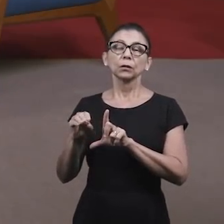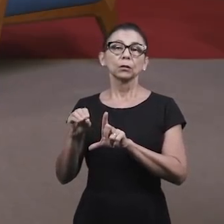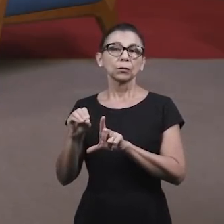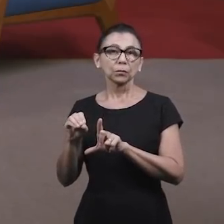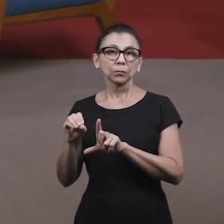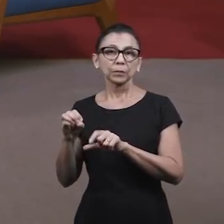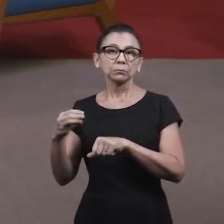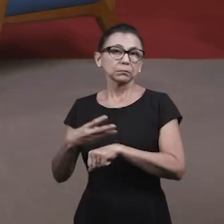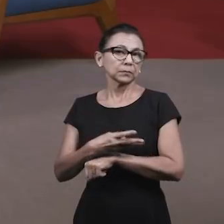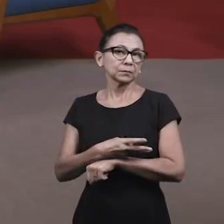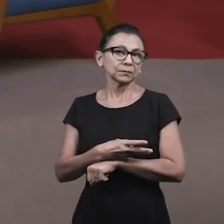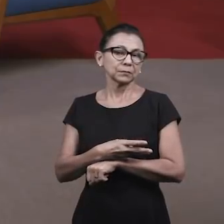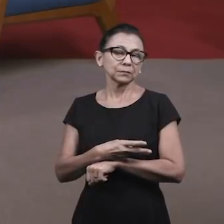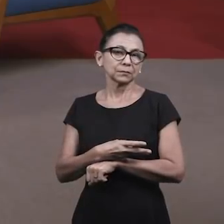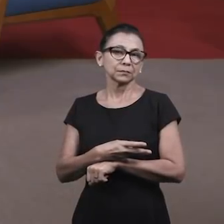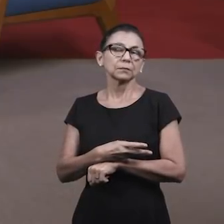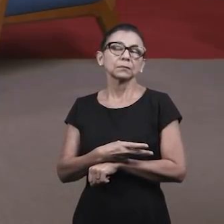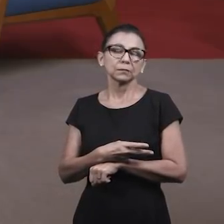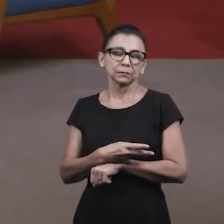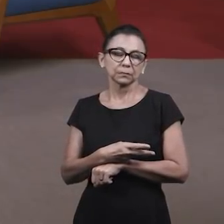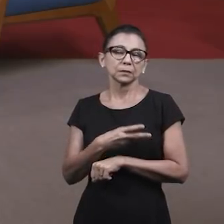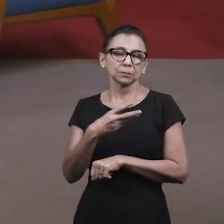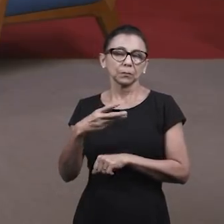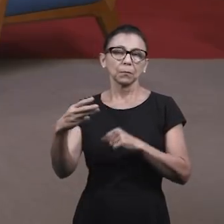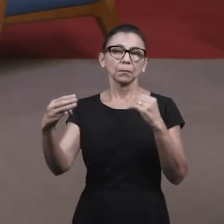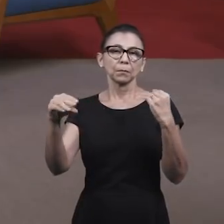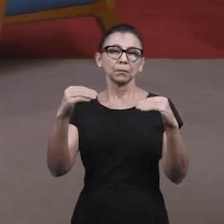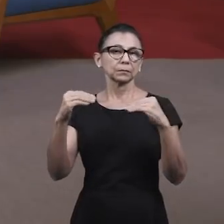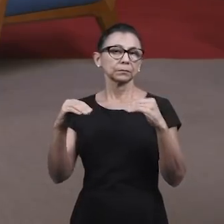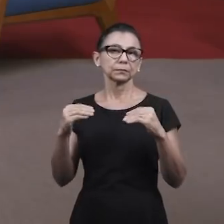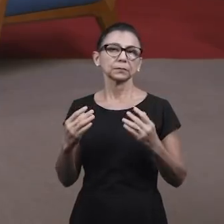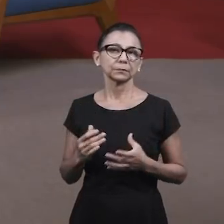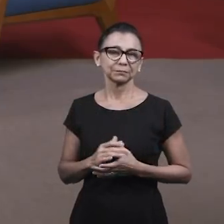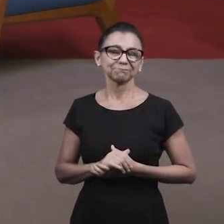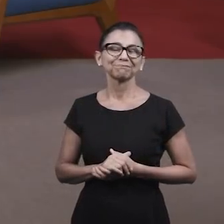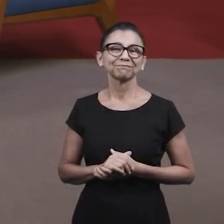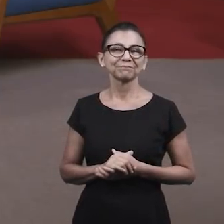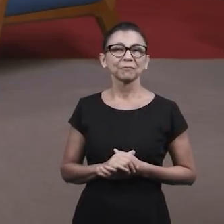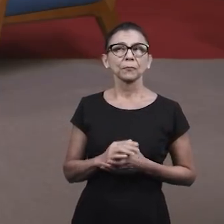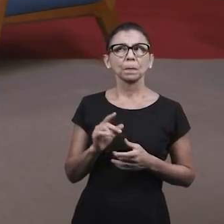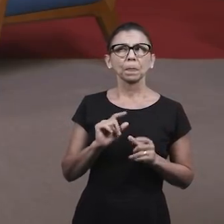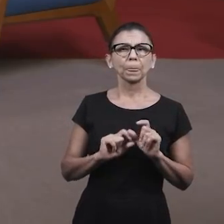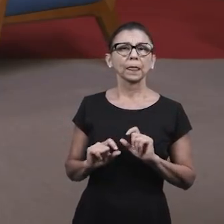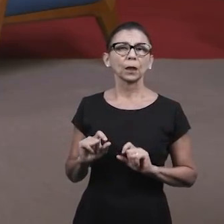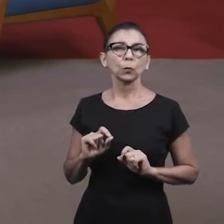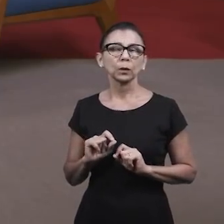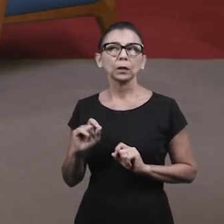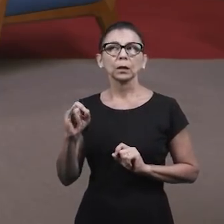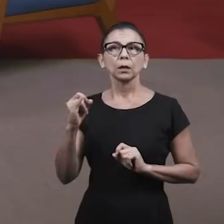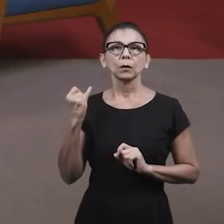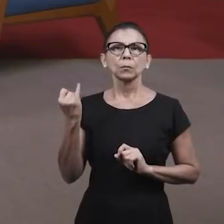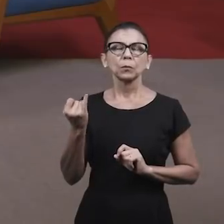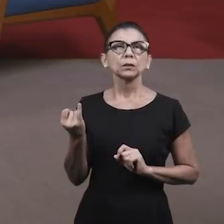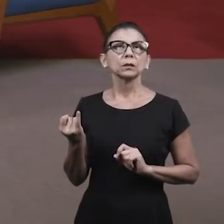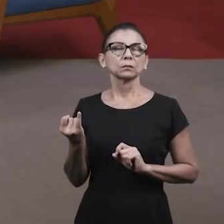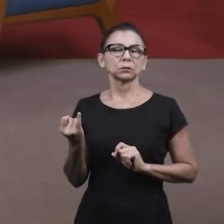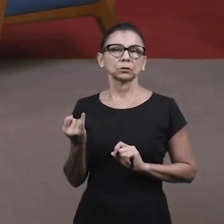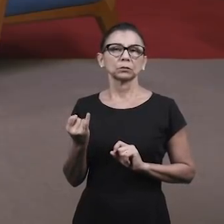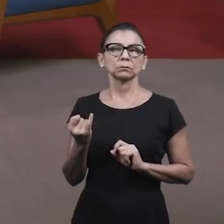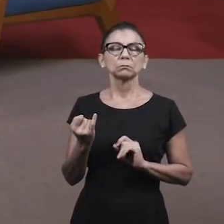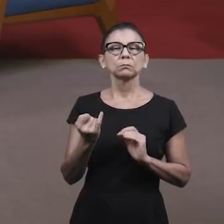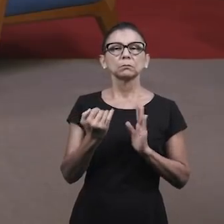nos ajudou o Senhor. Glória Amém. a Jesus, louvado seja o nome do Senhor. Muito bem, então a gente começa sempre o quadro Lições